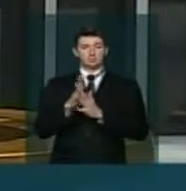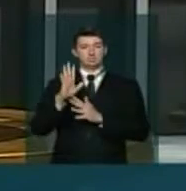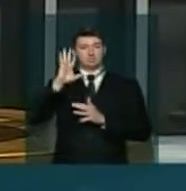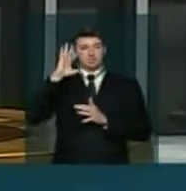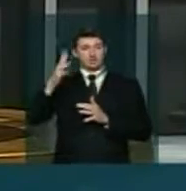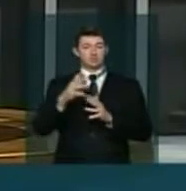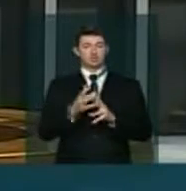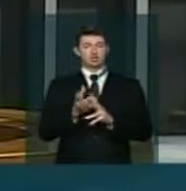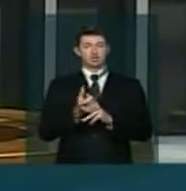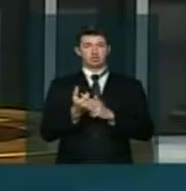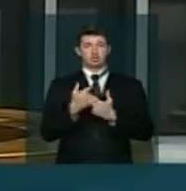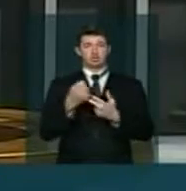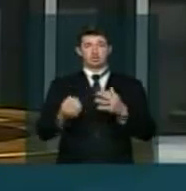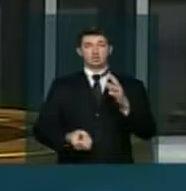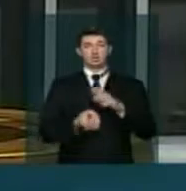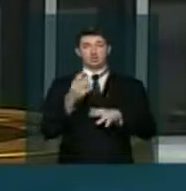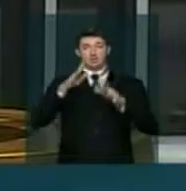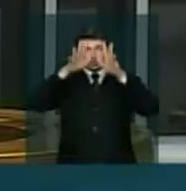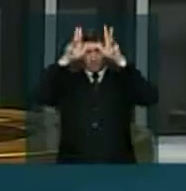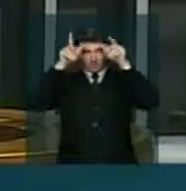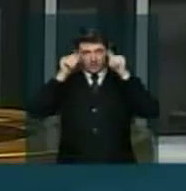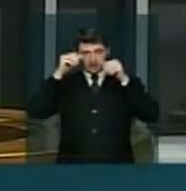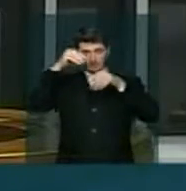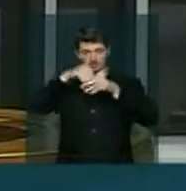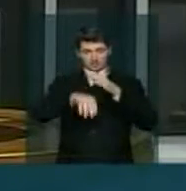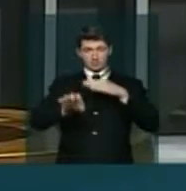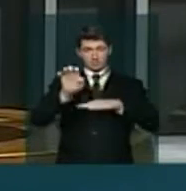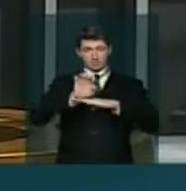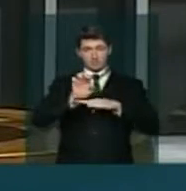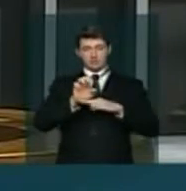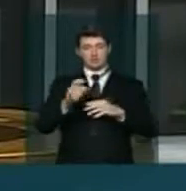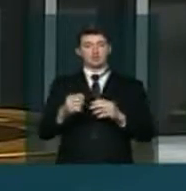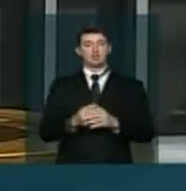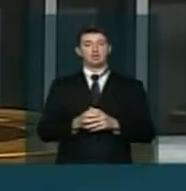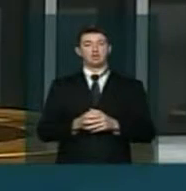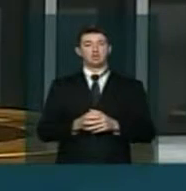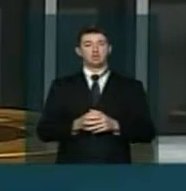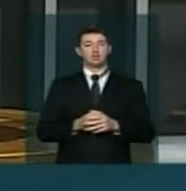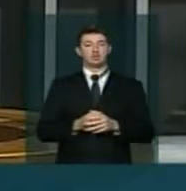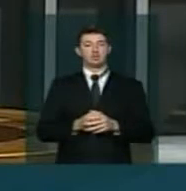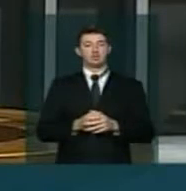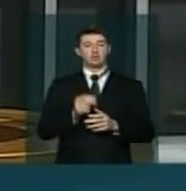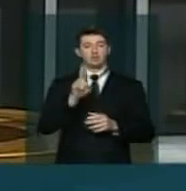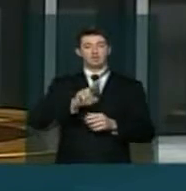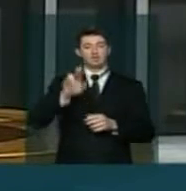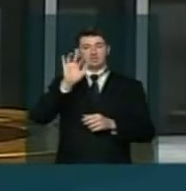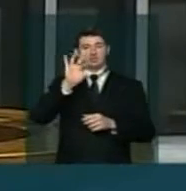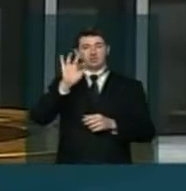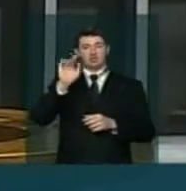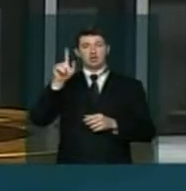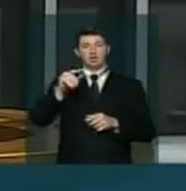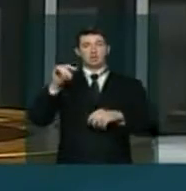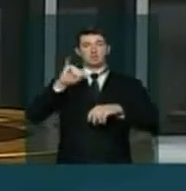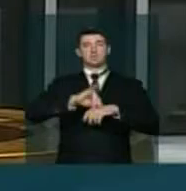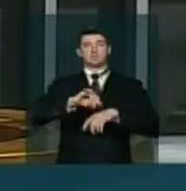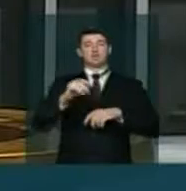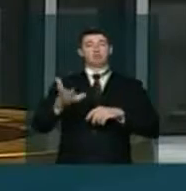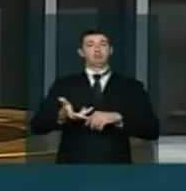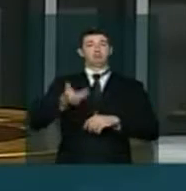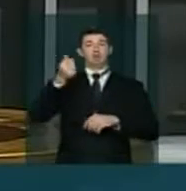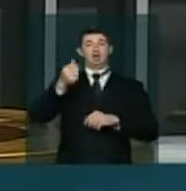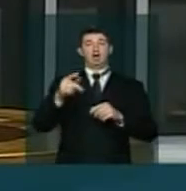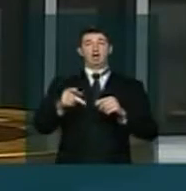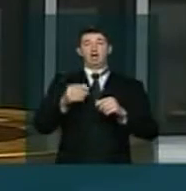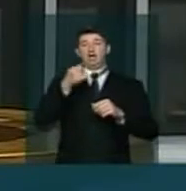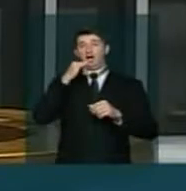decidiu criar no estado do Acre, dentro do campus da nossa Universidade Federal, o Centro de Excelência em